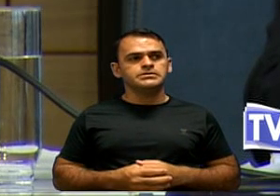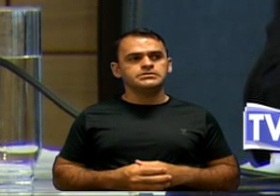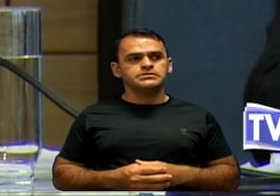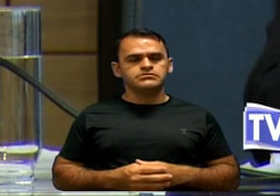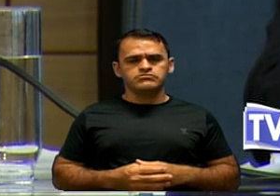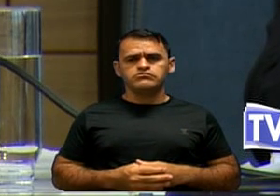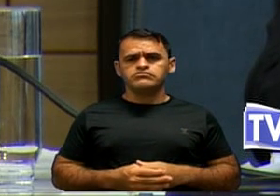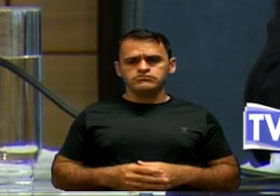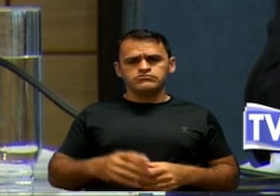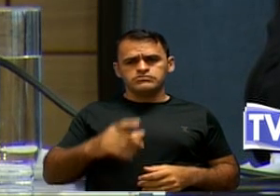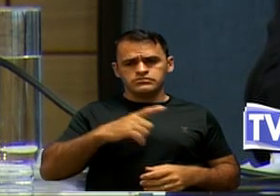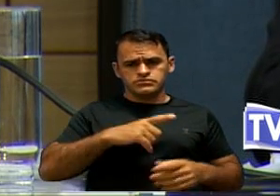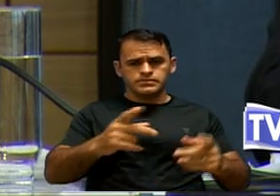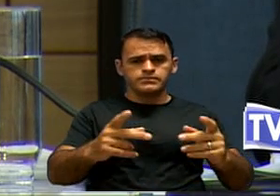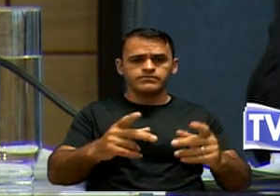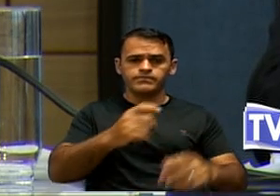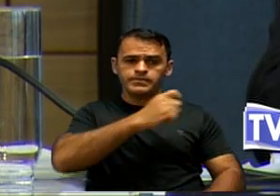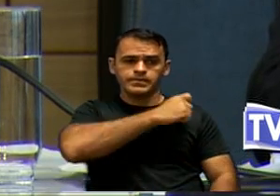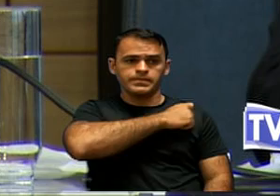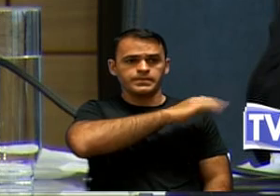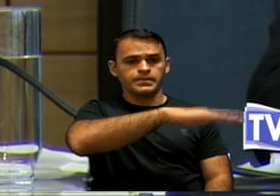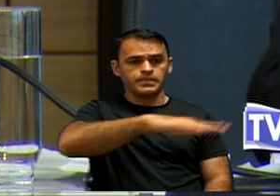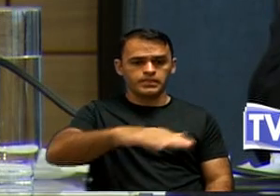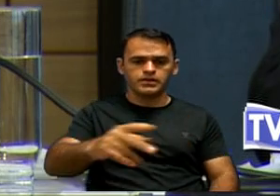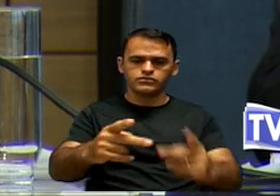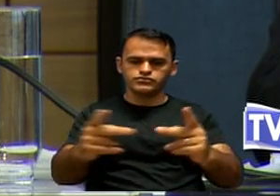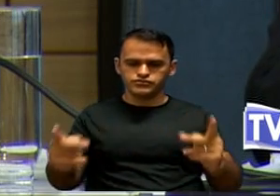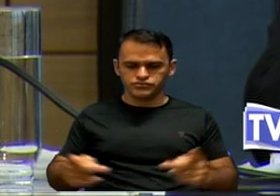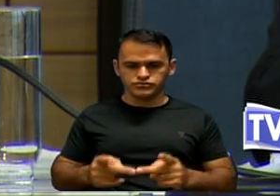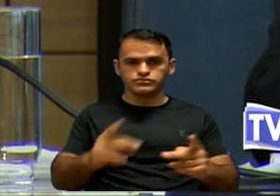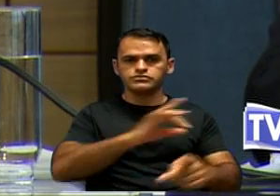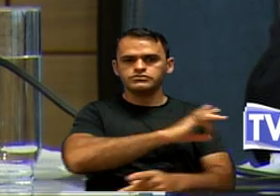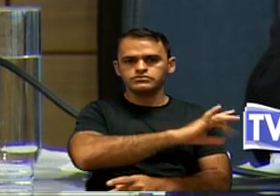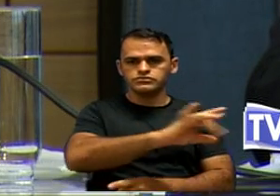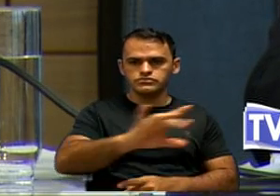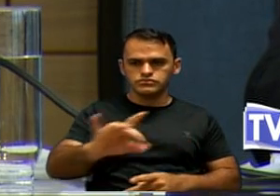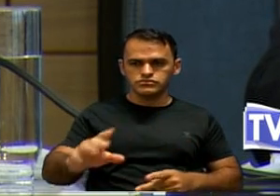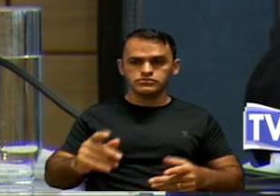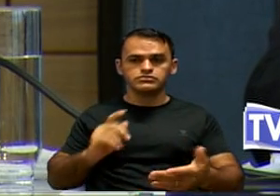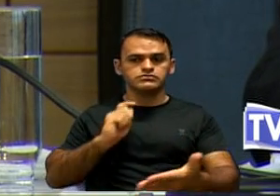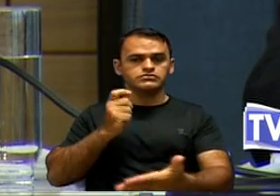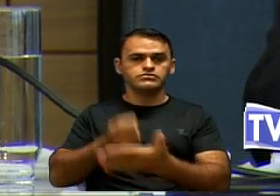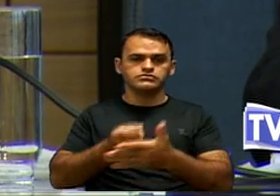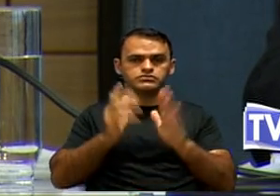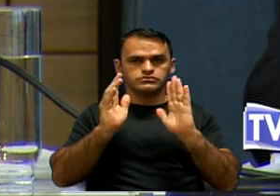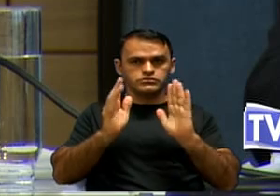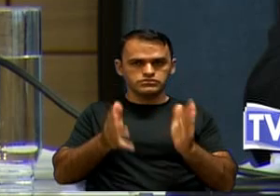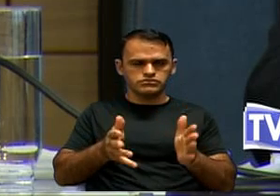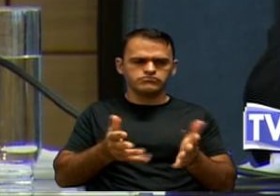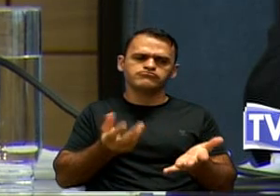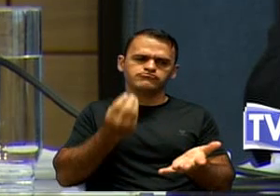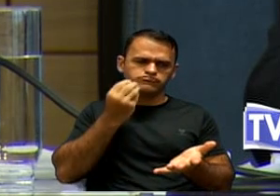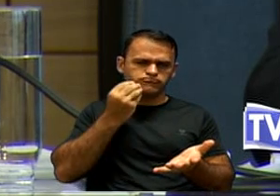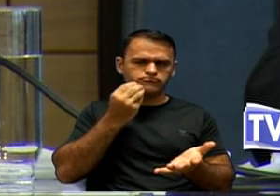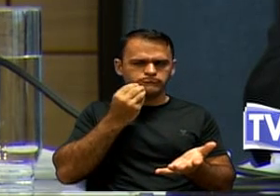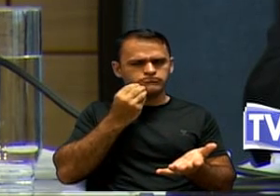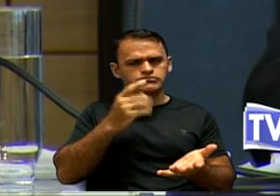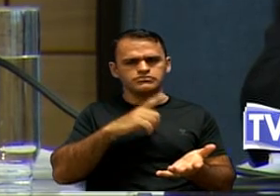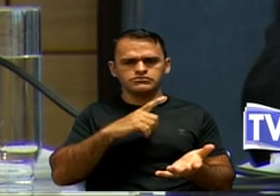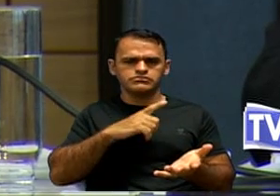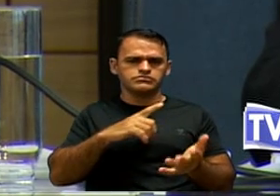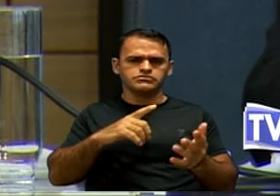já paga pelo número de alunos e o número de prato. E evidente que nós temos várias